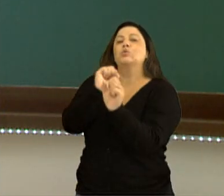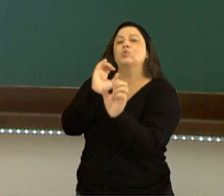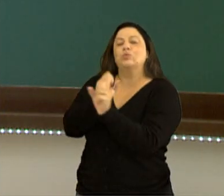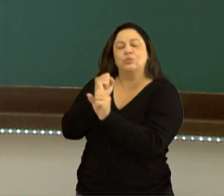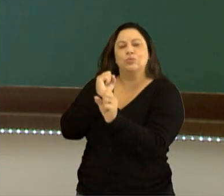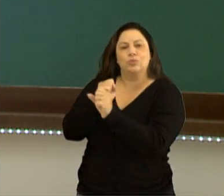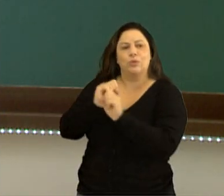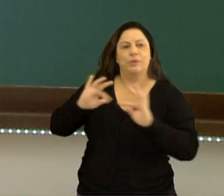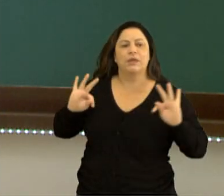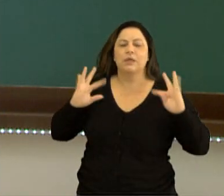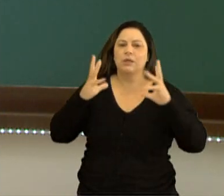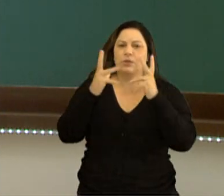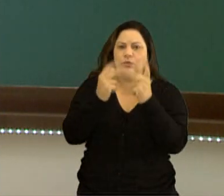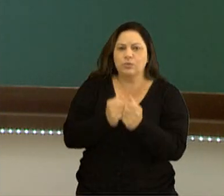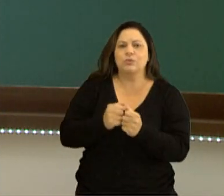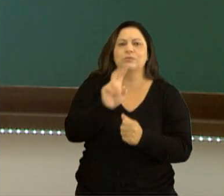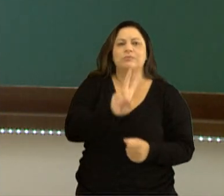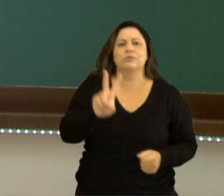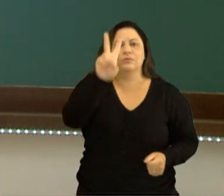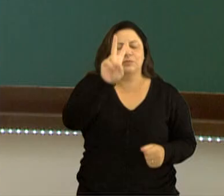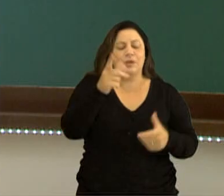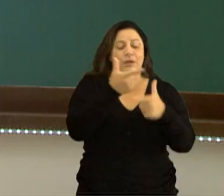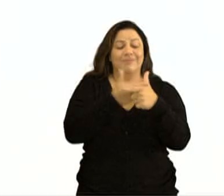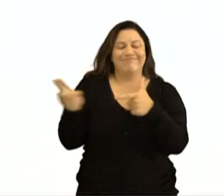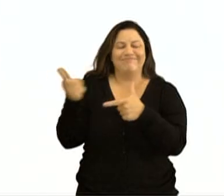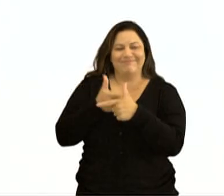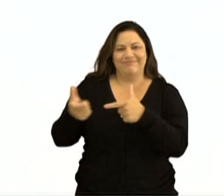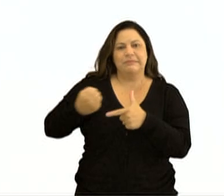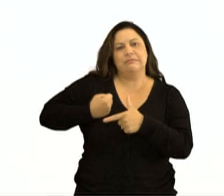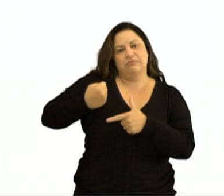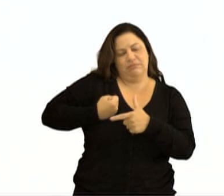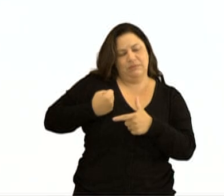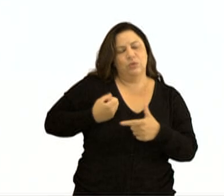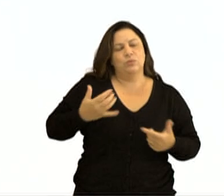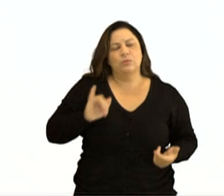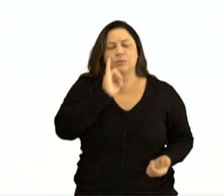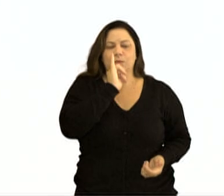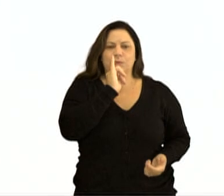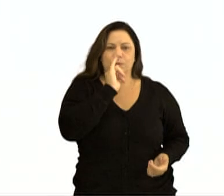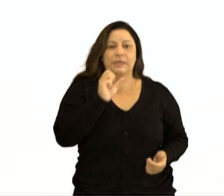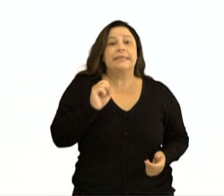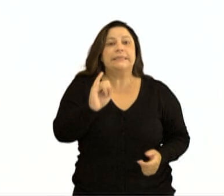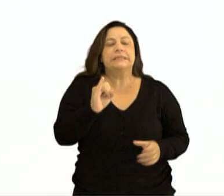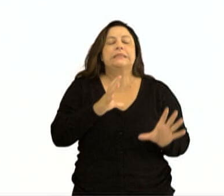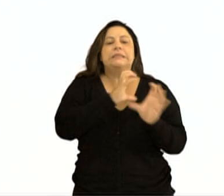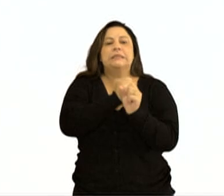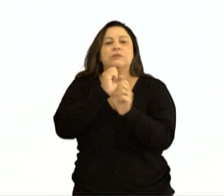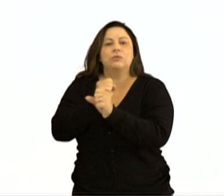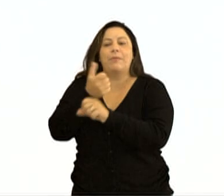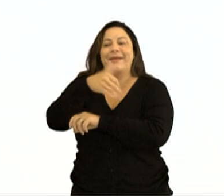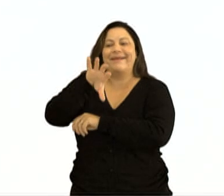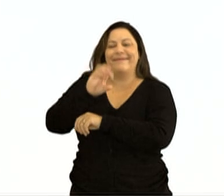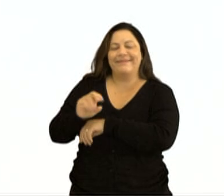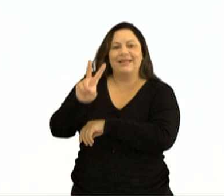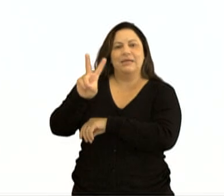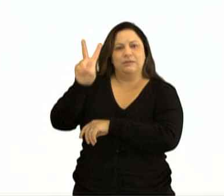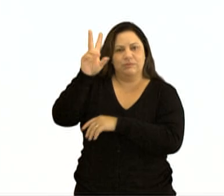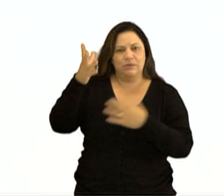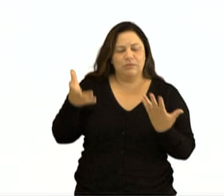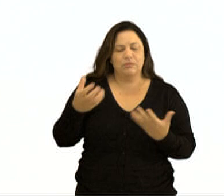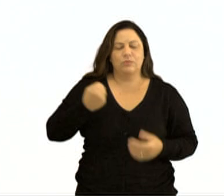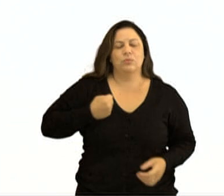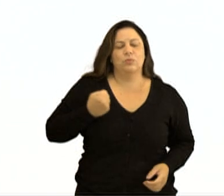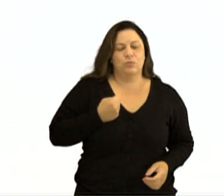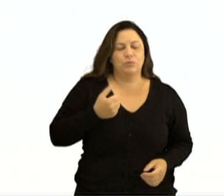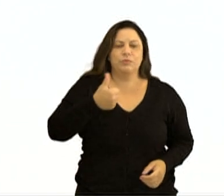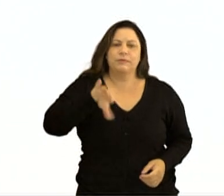somatória de todos os valores dividido pelo número desses valores. Por exemplo, se eu somar 10 valores diferentes, o número dele vai ser